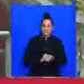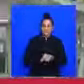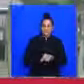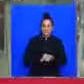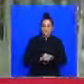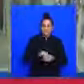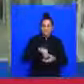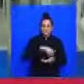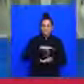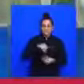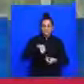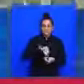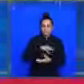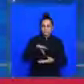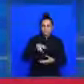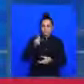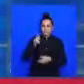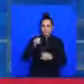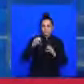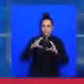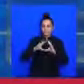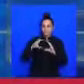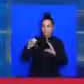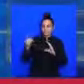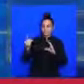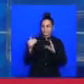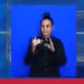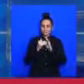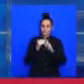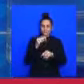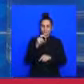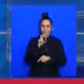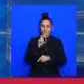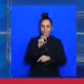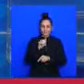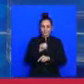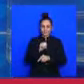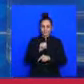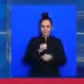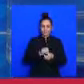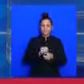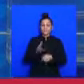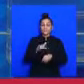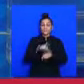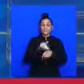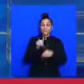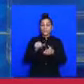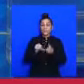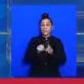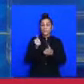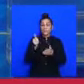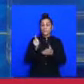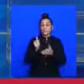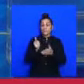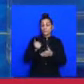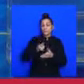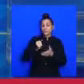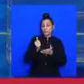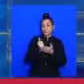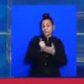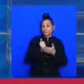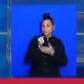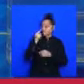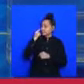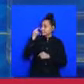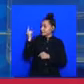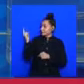Globo carregador embaralhando 50 bolas numeradas de 0 a 50 vamos chamar o primeiro número bola